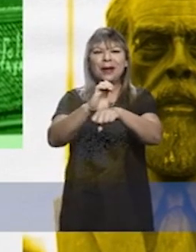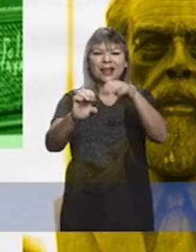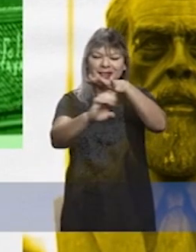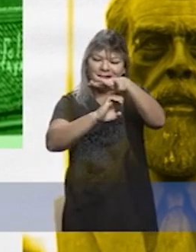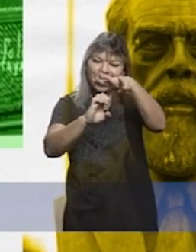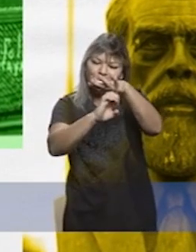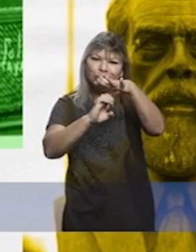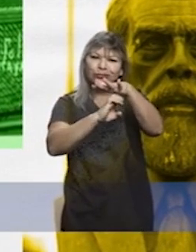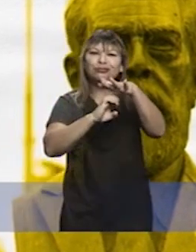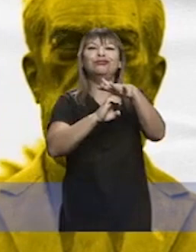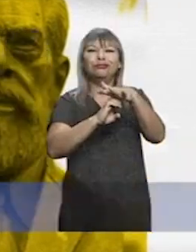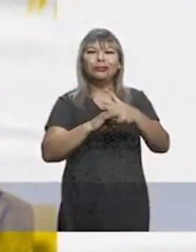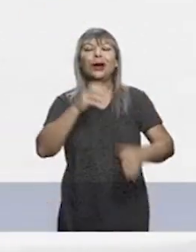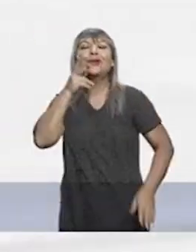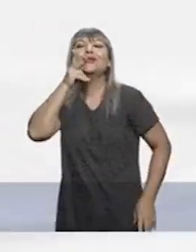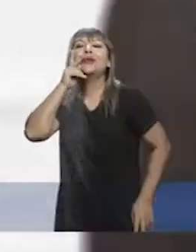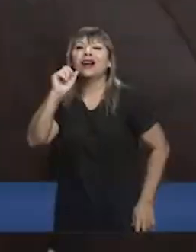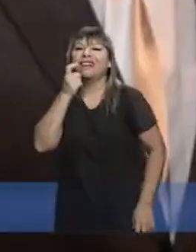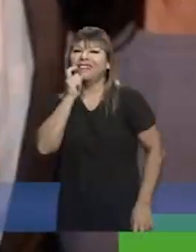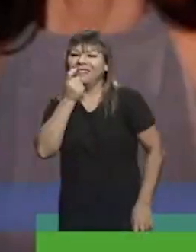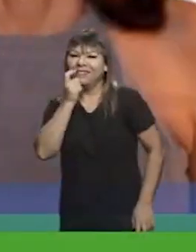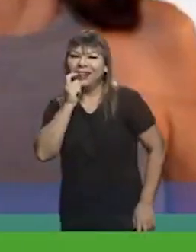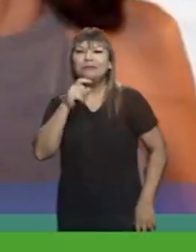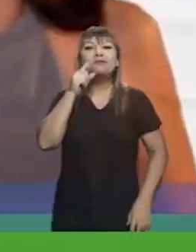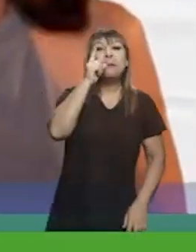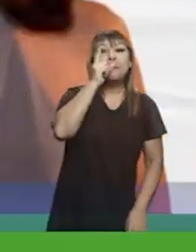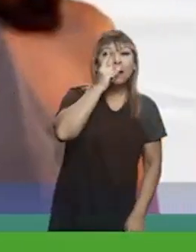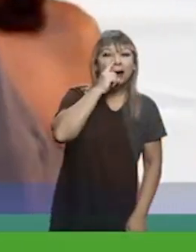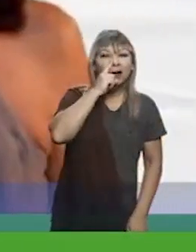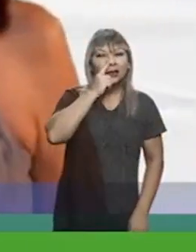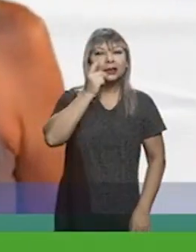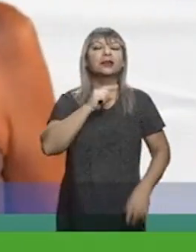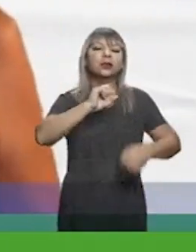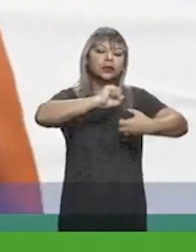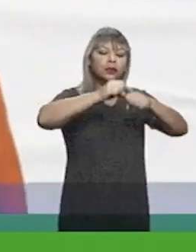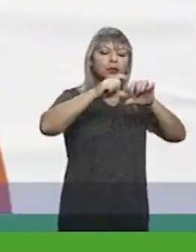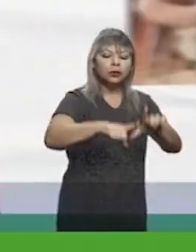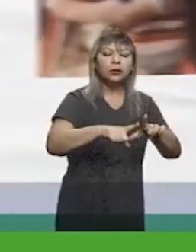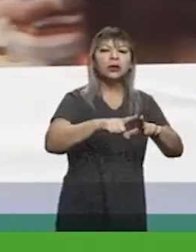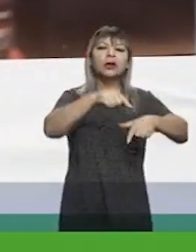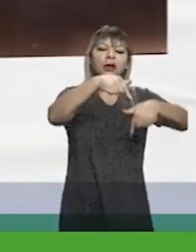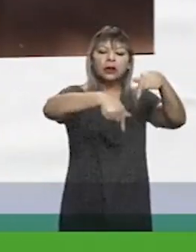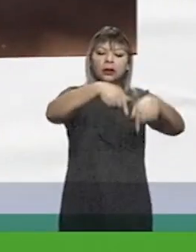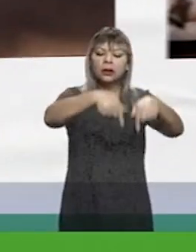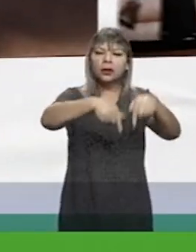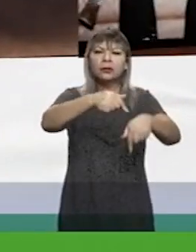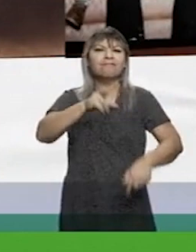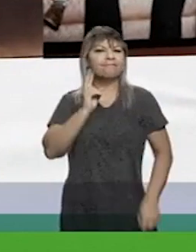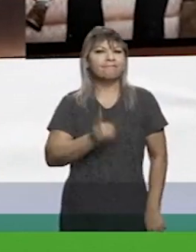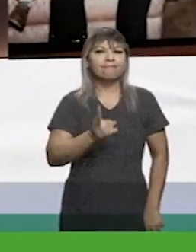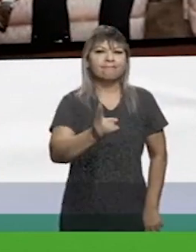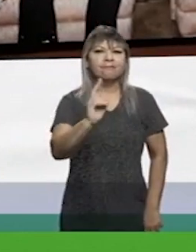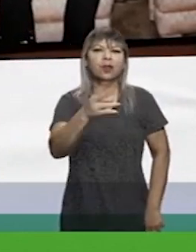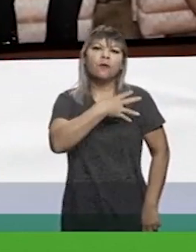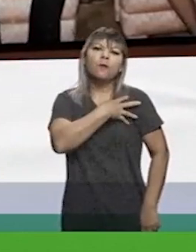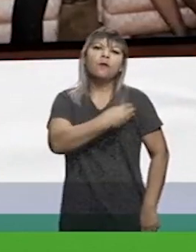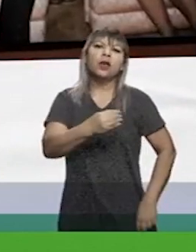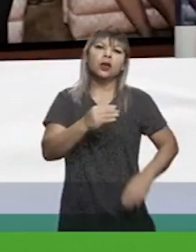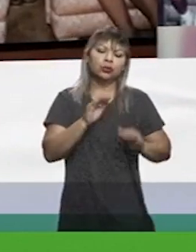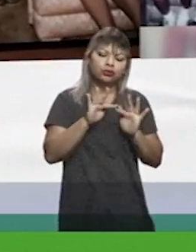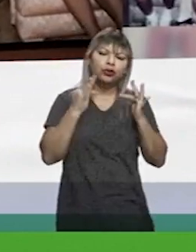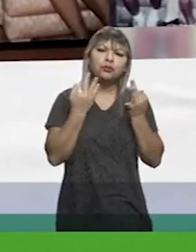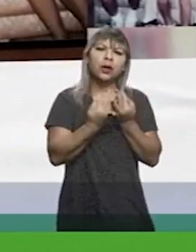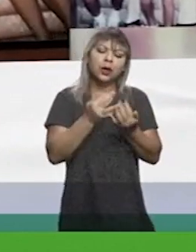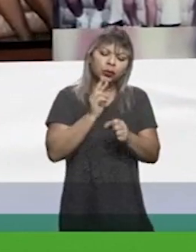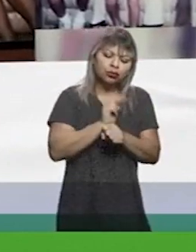dos Mil Artigos. Seu pai foi dentista e sua mãe, formada em bioquímica, sempre se dedicou aos filhos